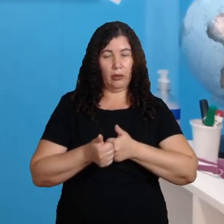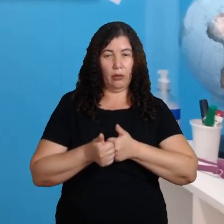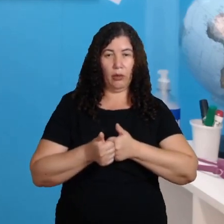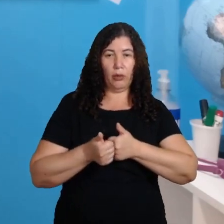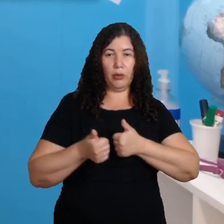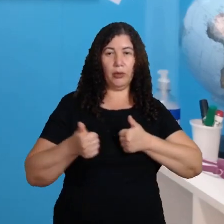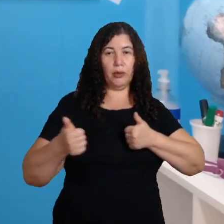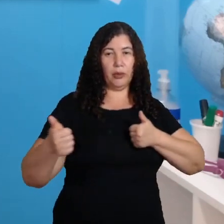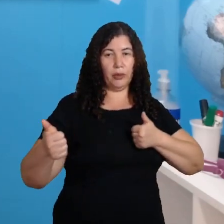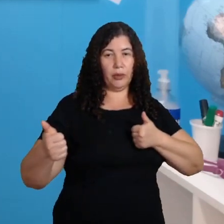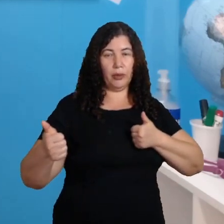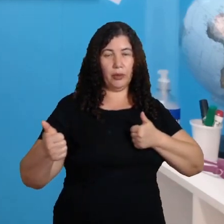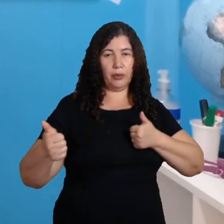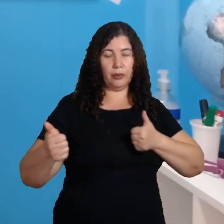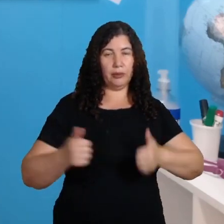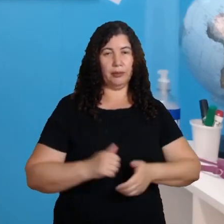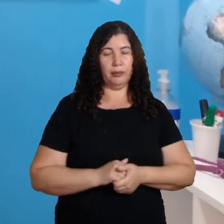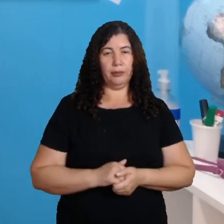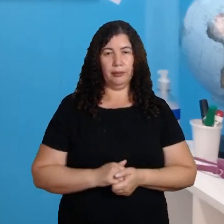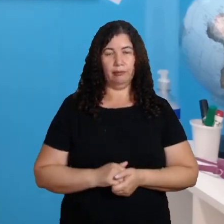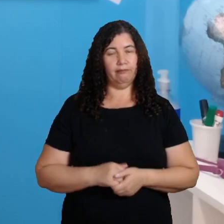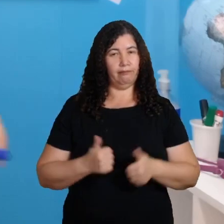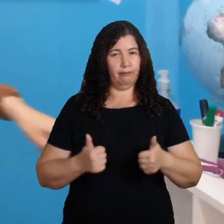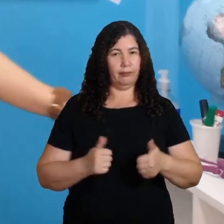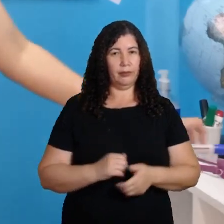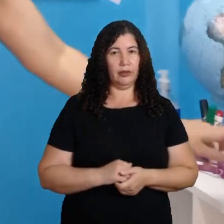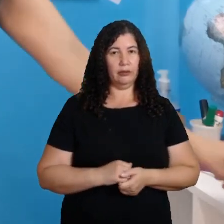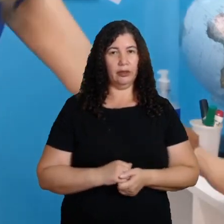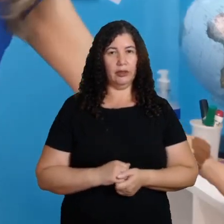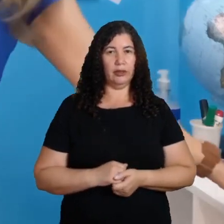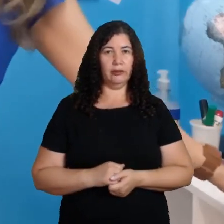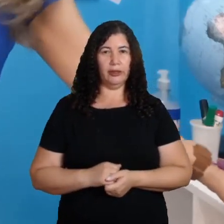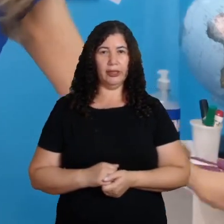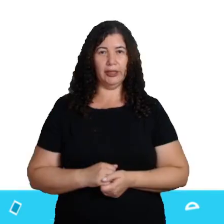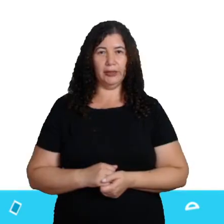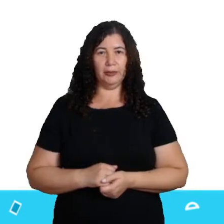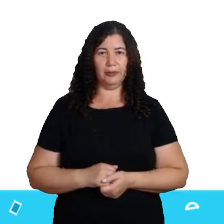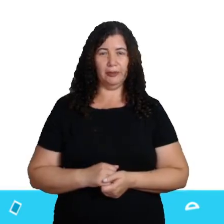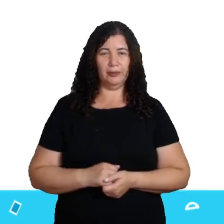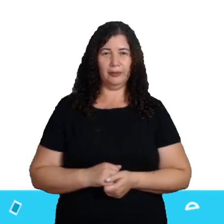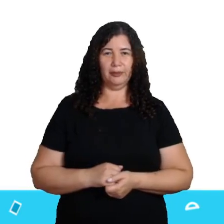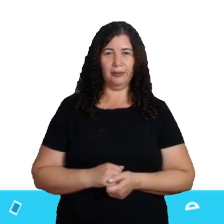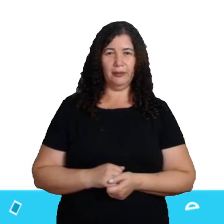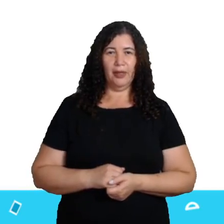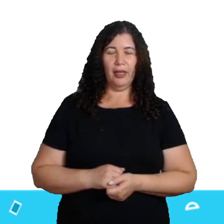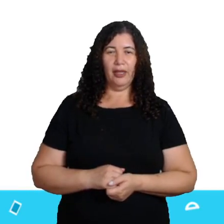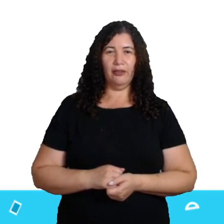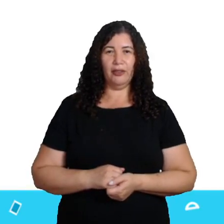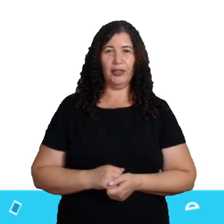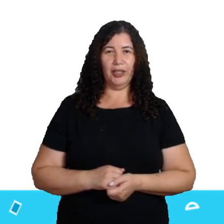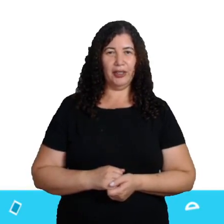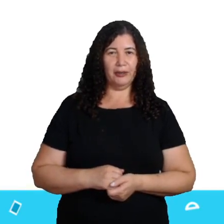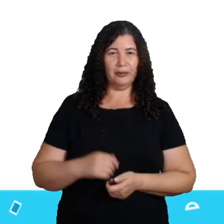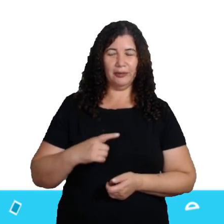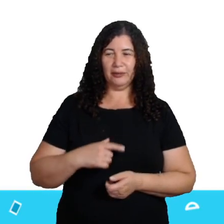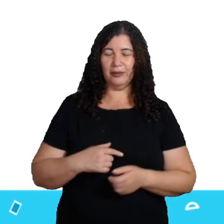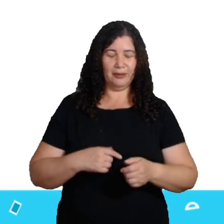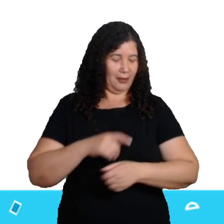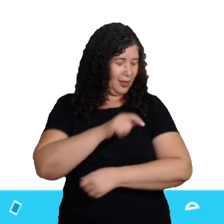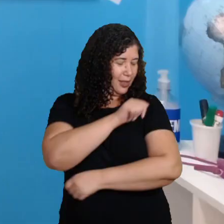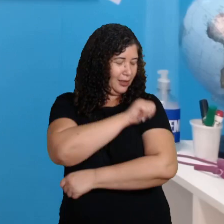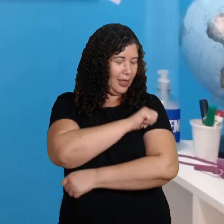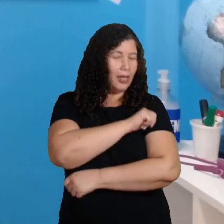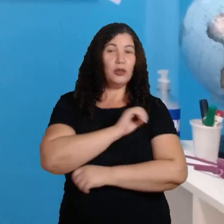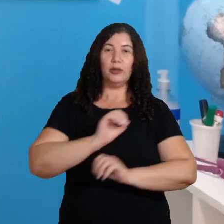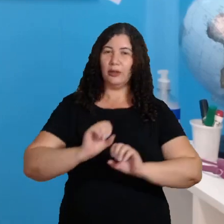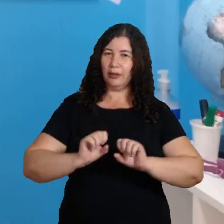é distante de mim. Tudo bem, turma? Vamos seguindo aqui? Aqueles alunos são